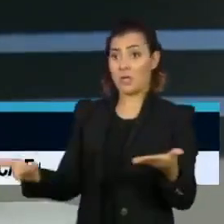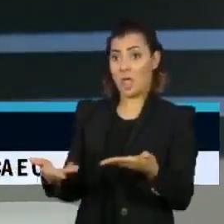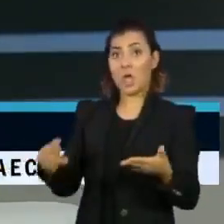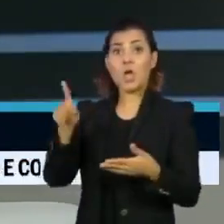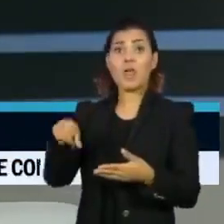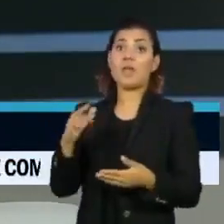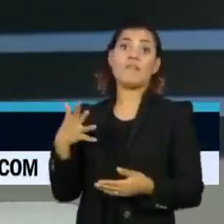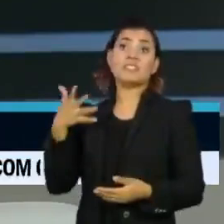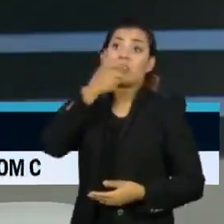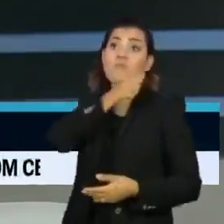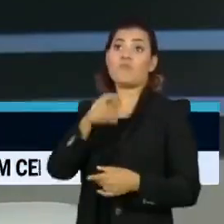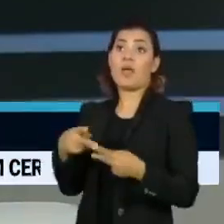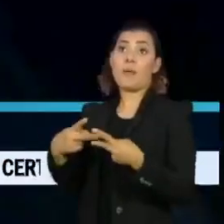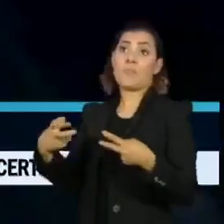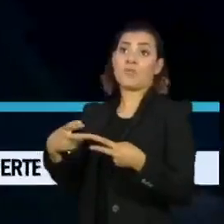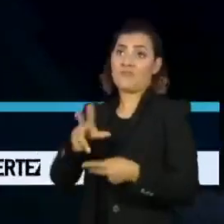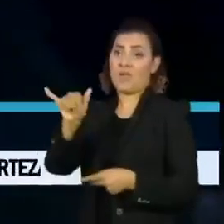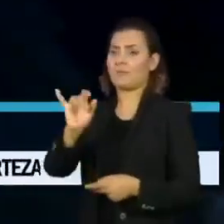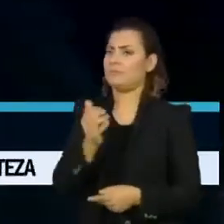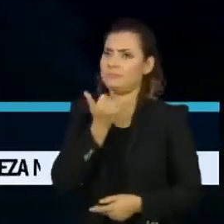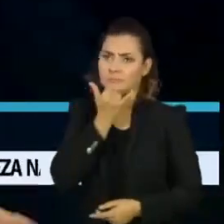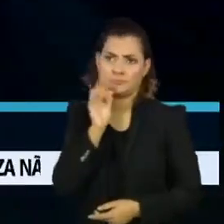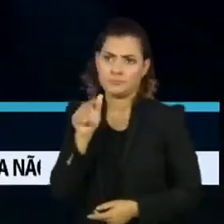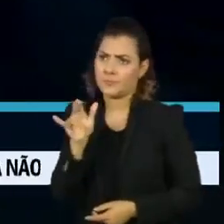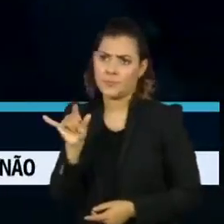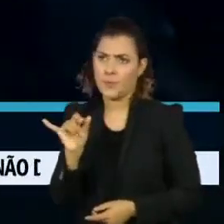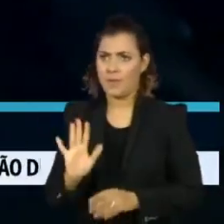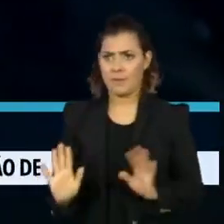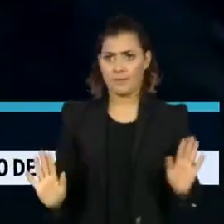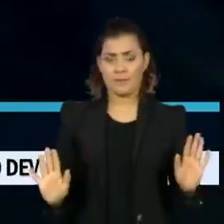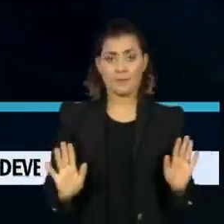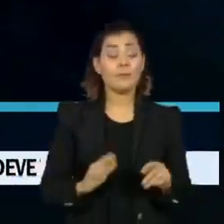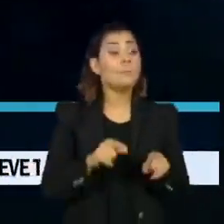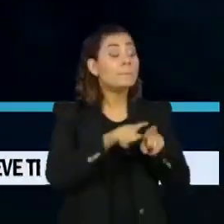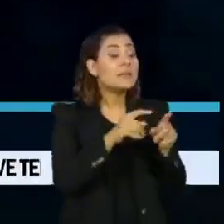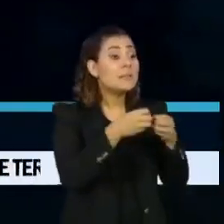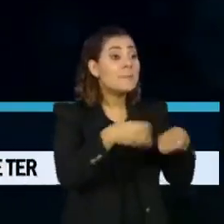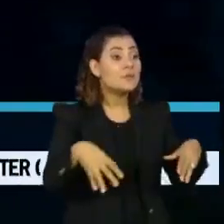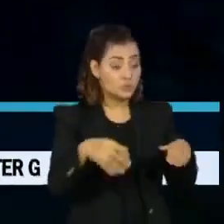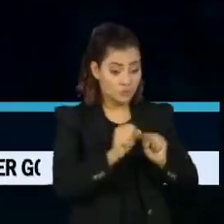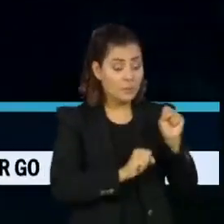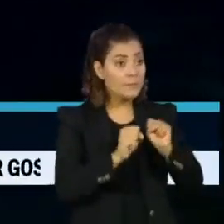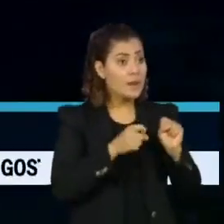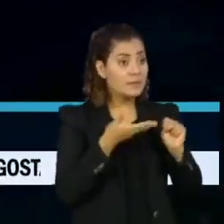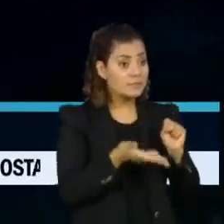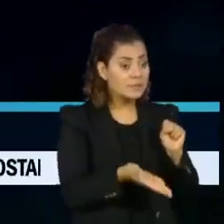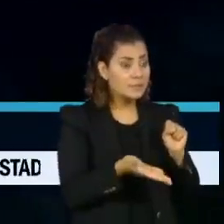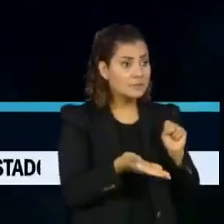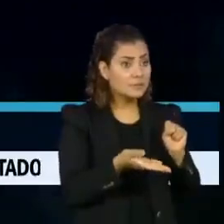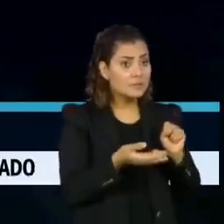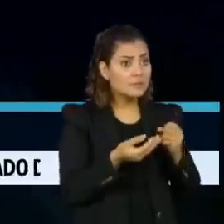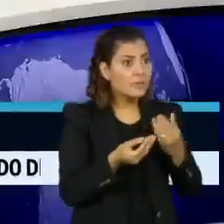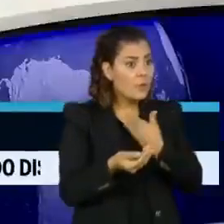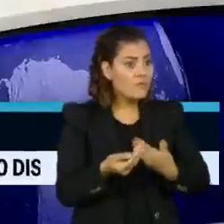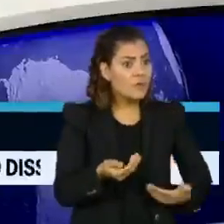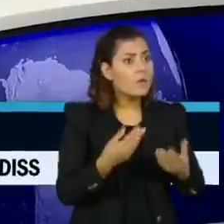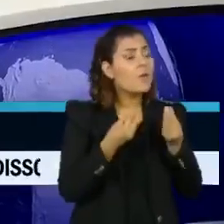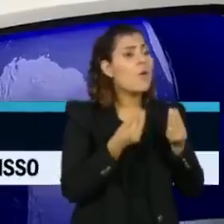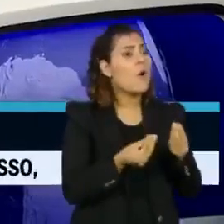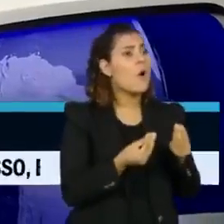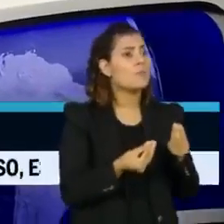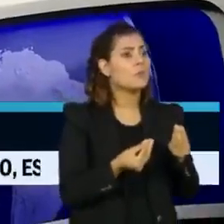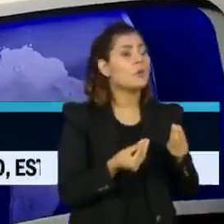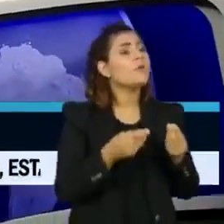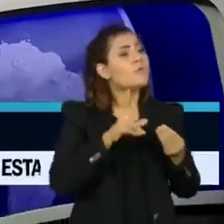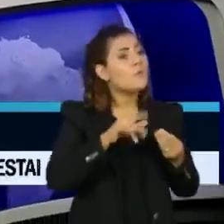governança que salvará a empresa. Doutor João, pela lei das estatais também, se elas tiverem prejuízo por uma medida do governo, o Tesouro terá que compensar